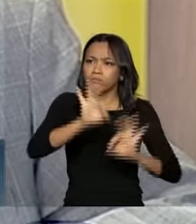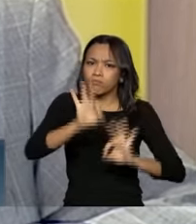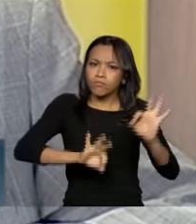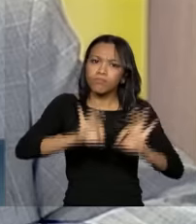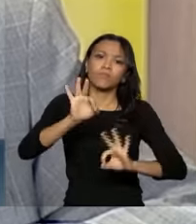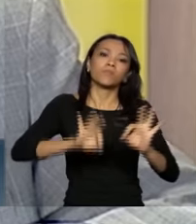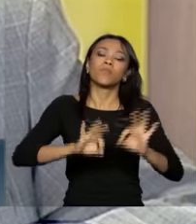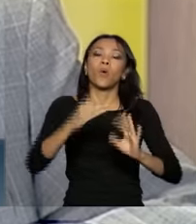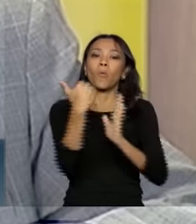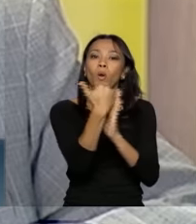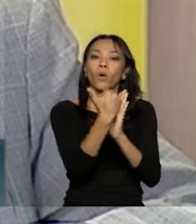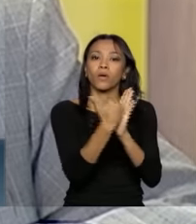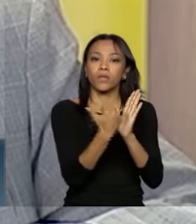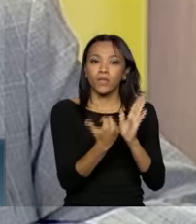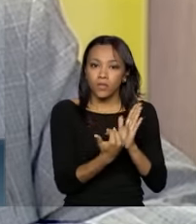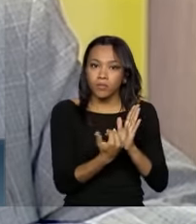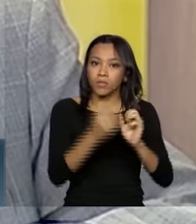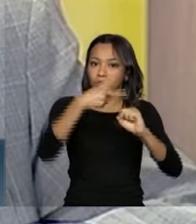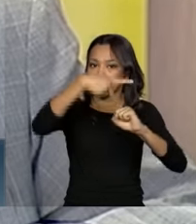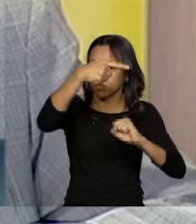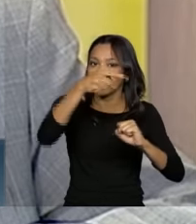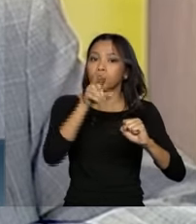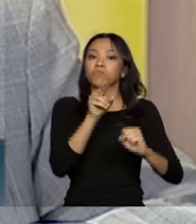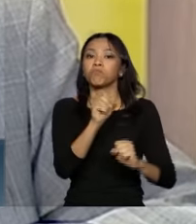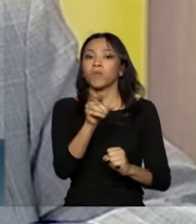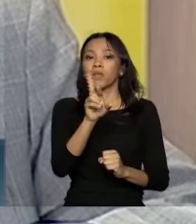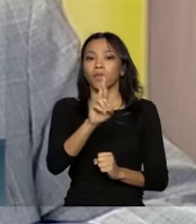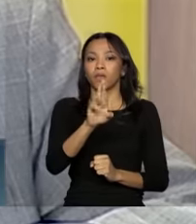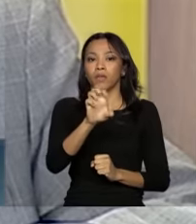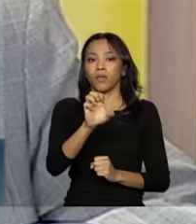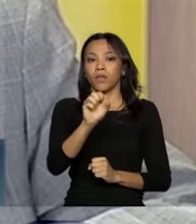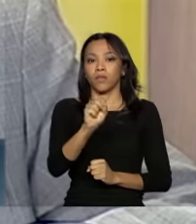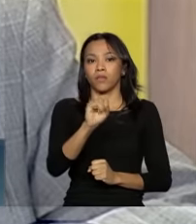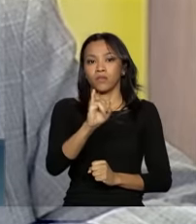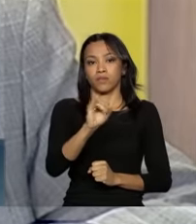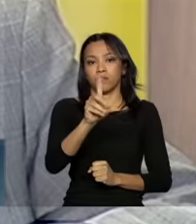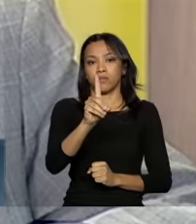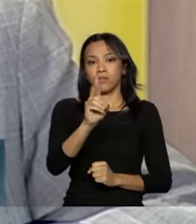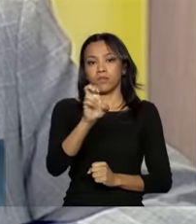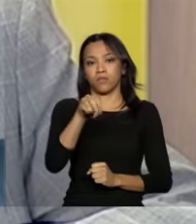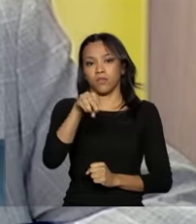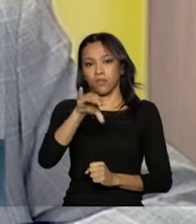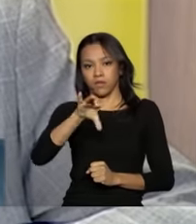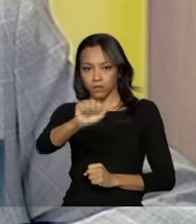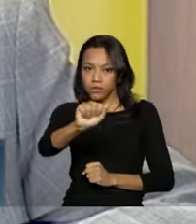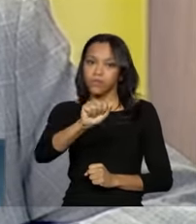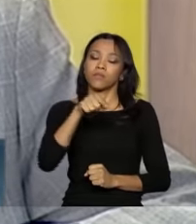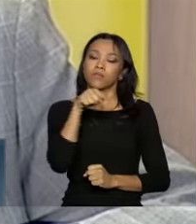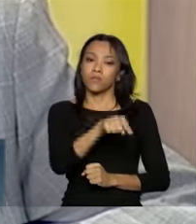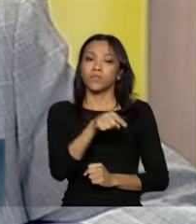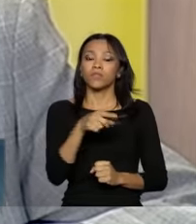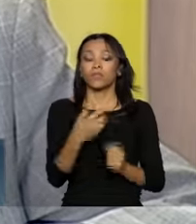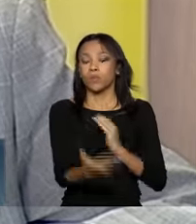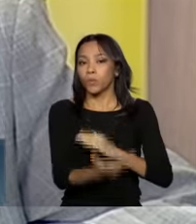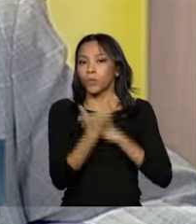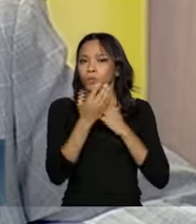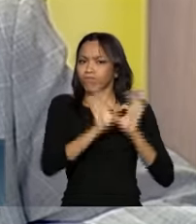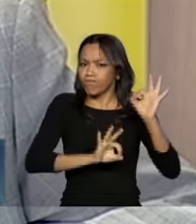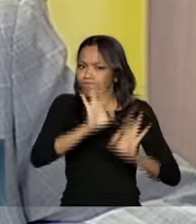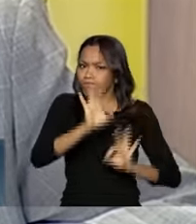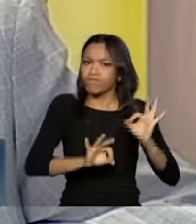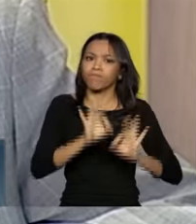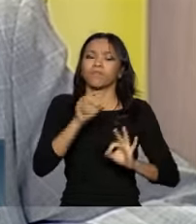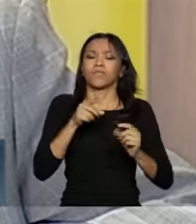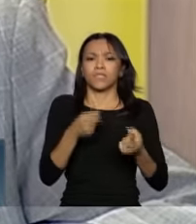de residência, de que esse profissional permaneça, ela é significativamente maior, e isso é bem documentado